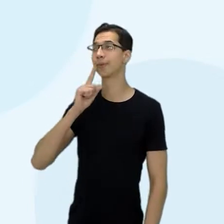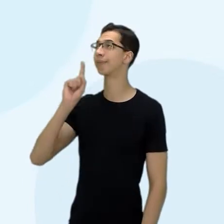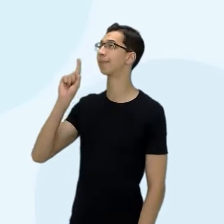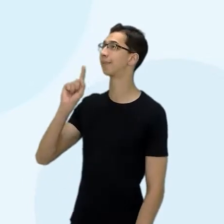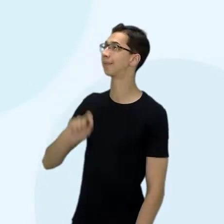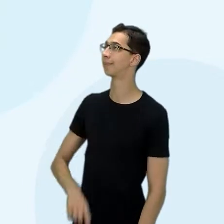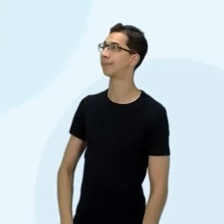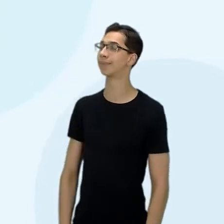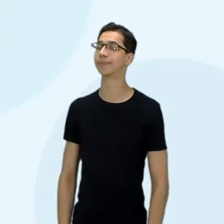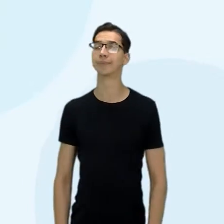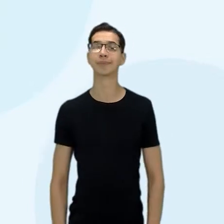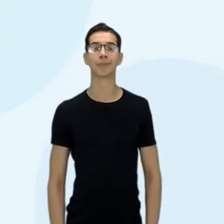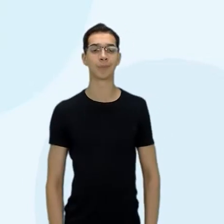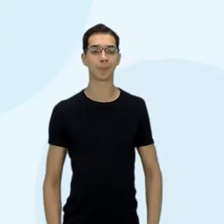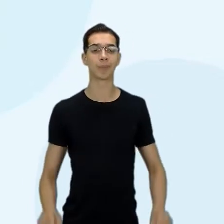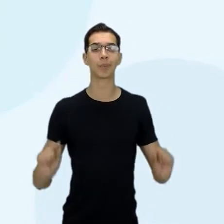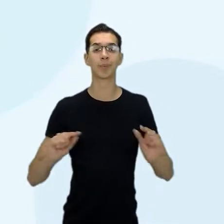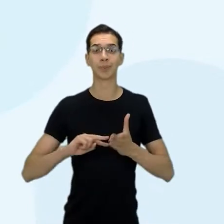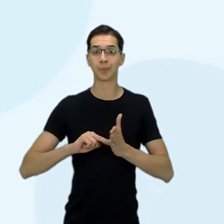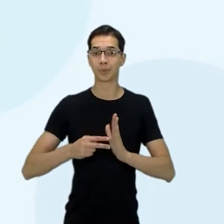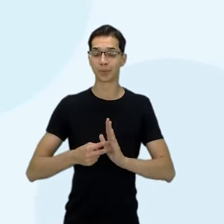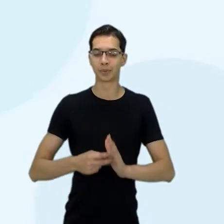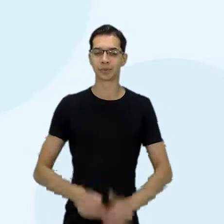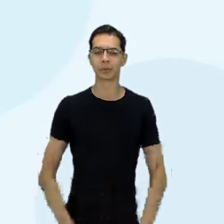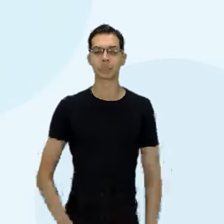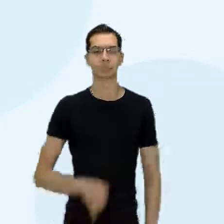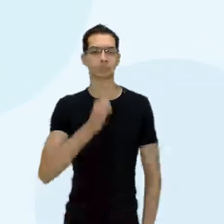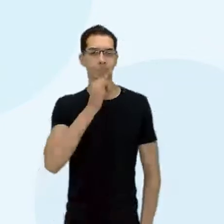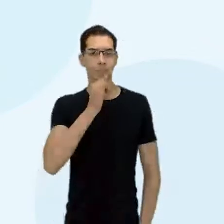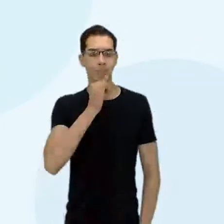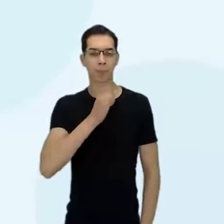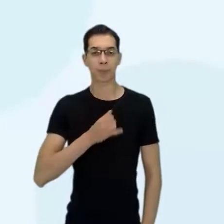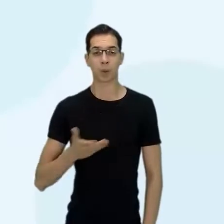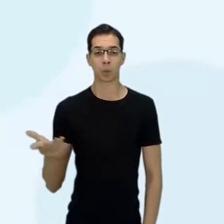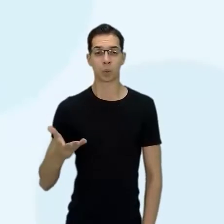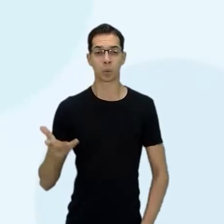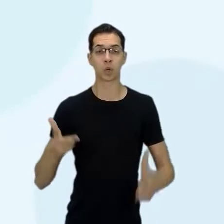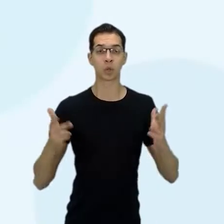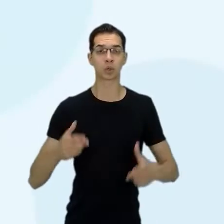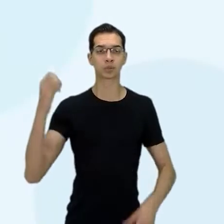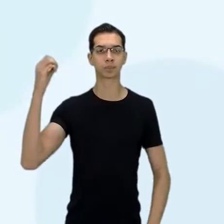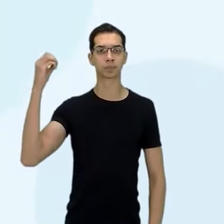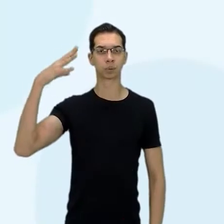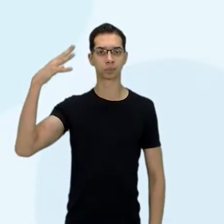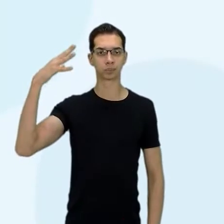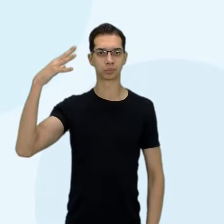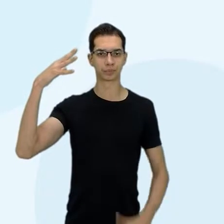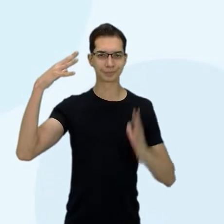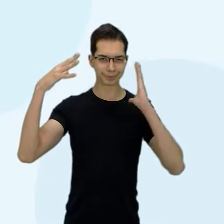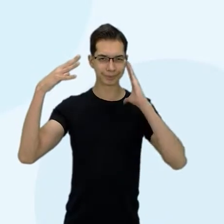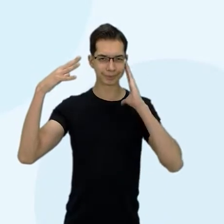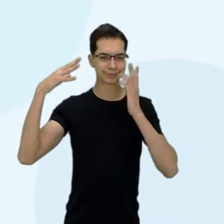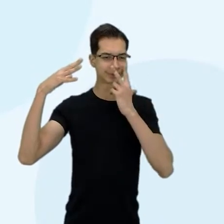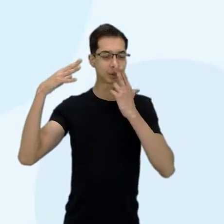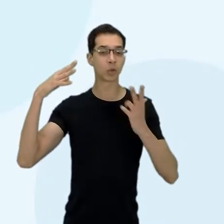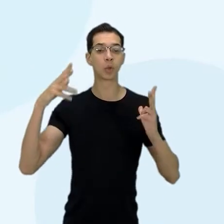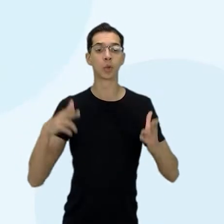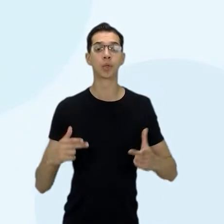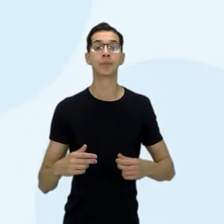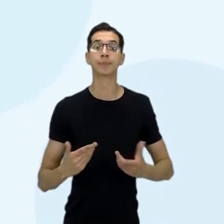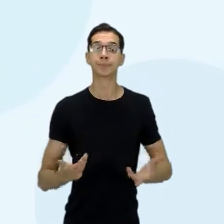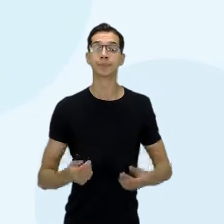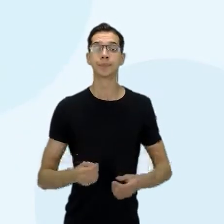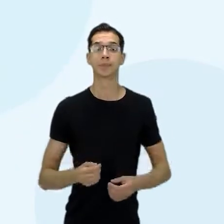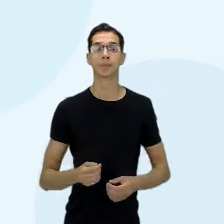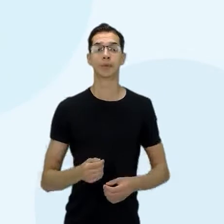que em velocidades próximas ou iguais à da luz e tão somente nessas condições, a teoria da